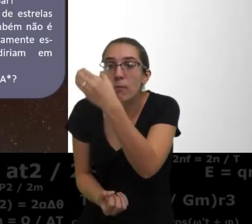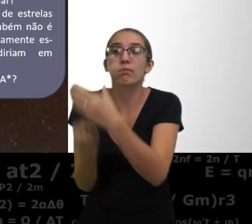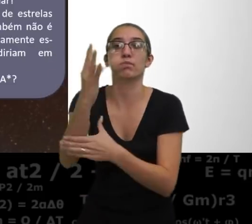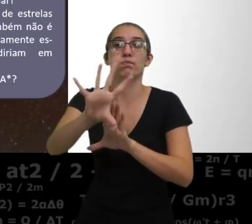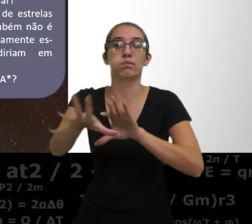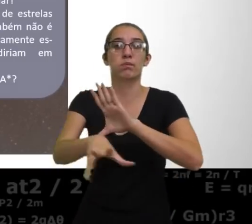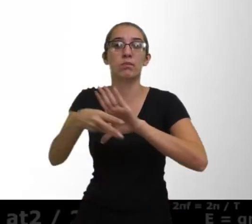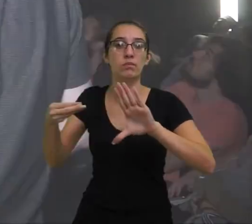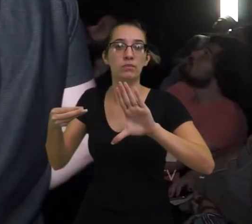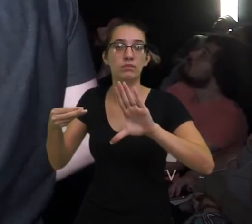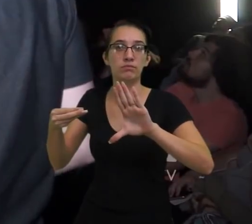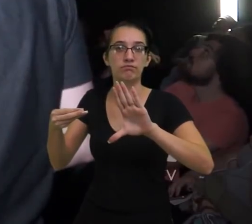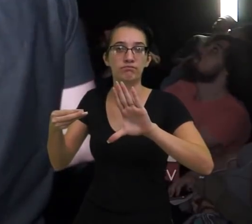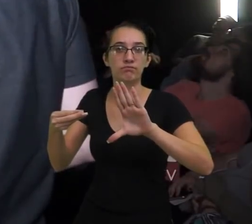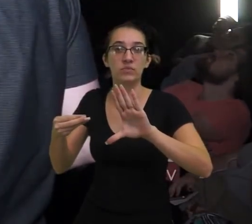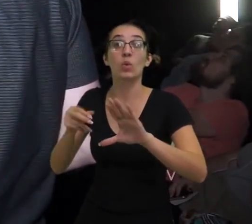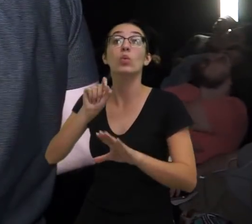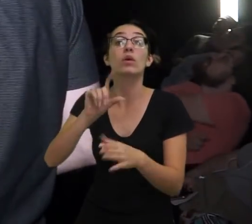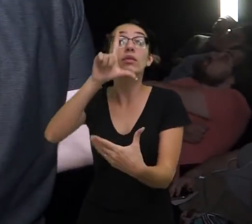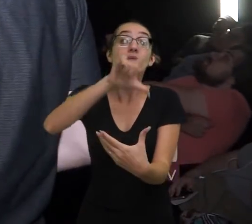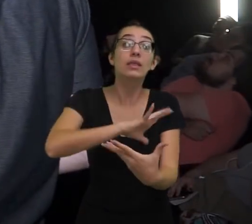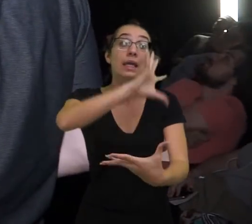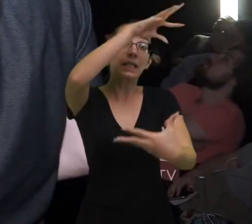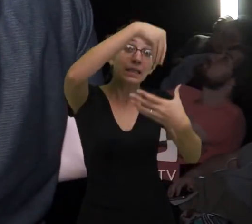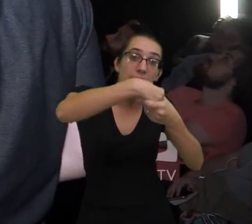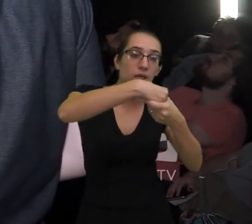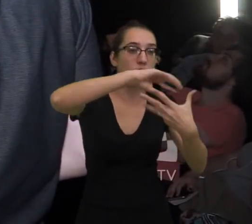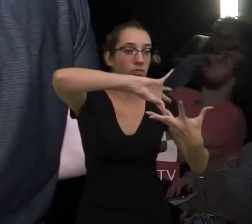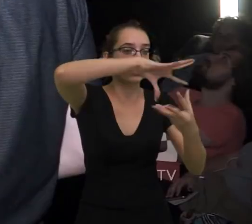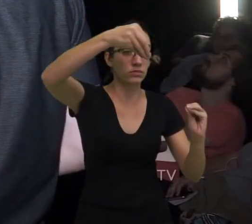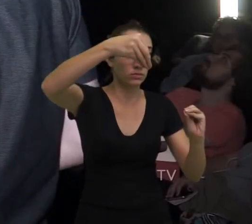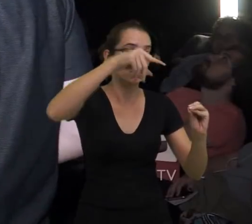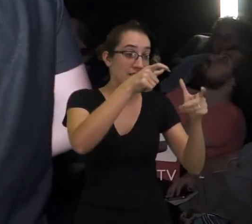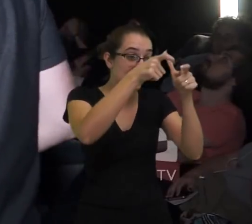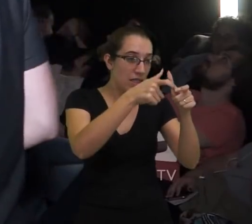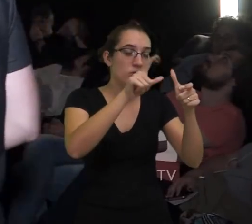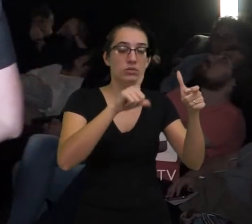negro supermassivo. Tá? Então, é isso que existe lá.